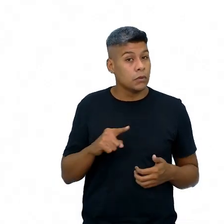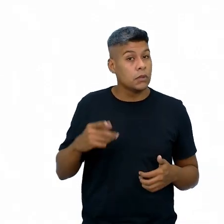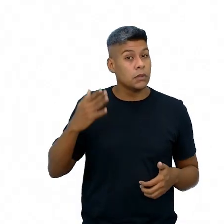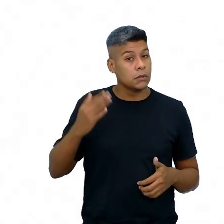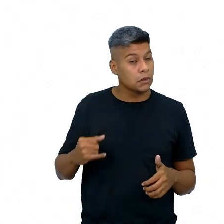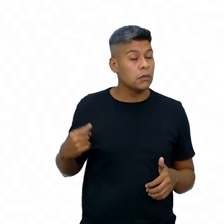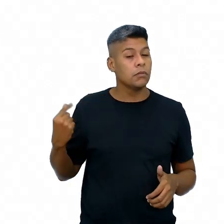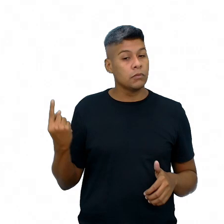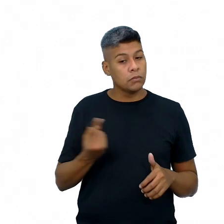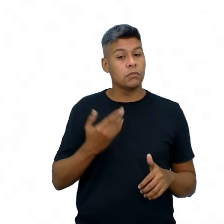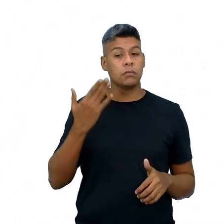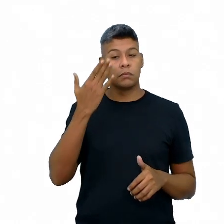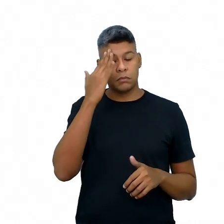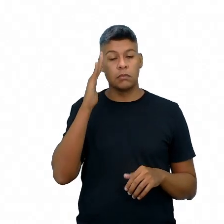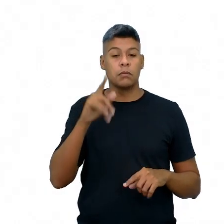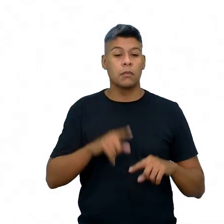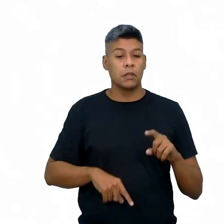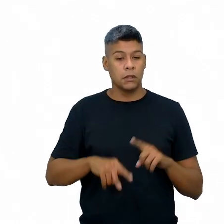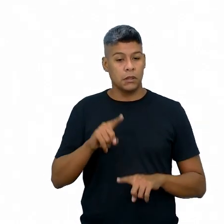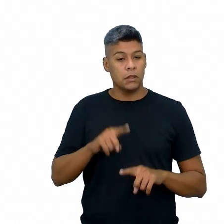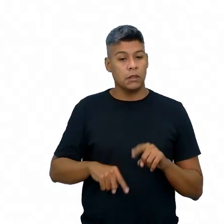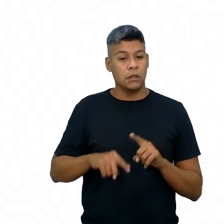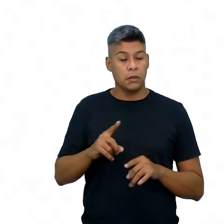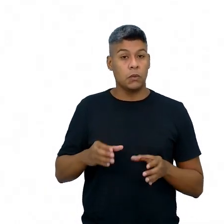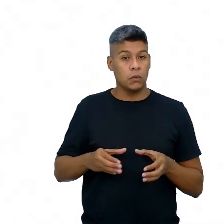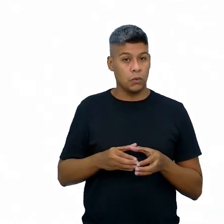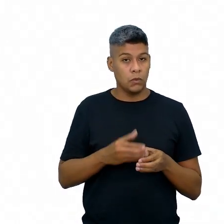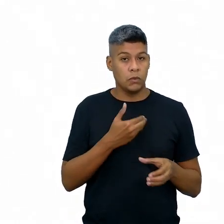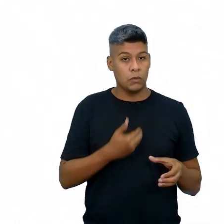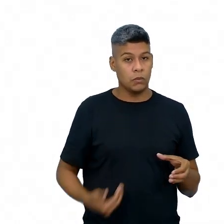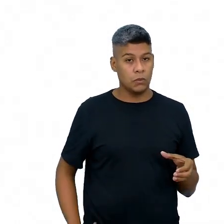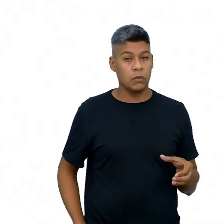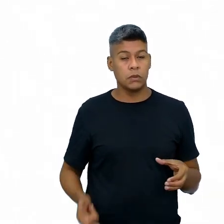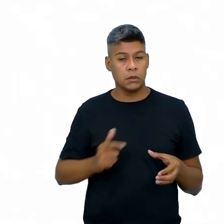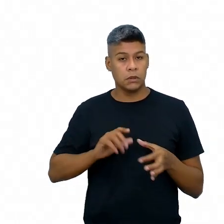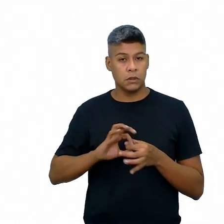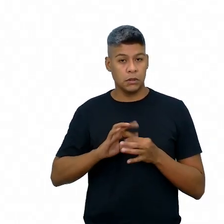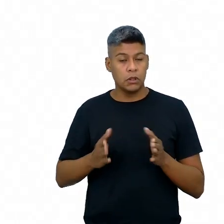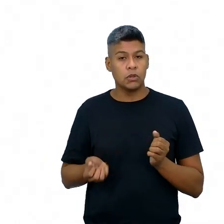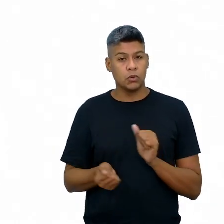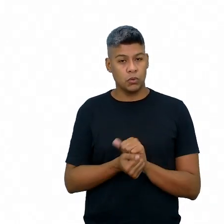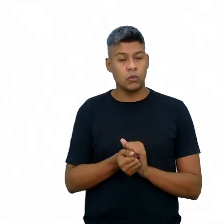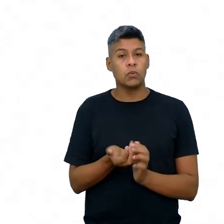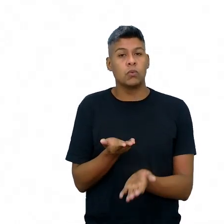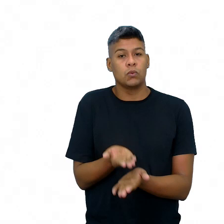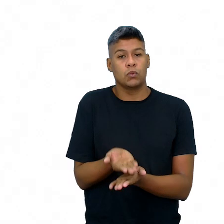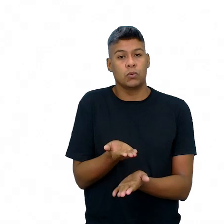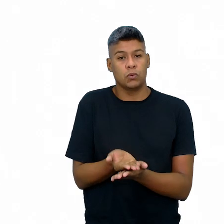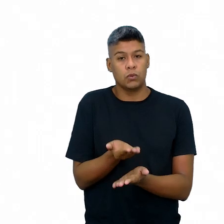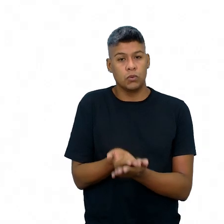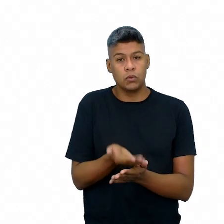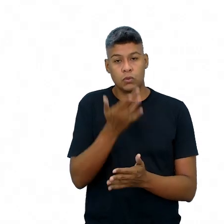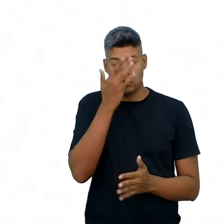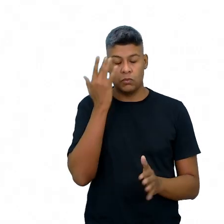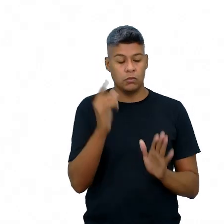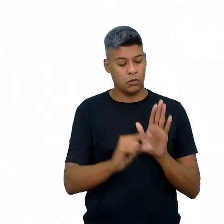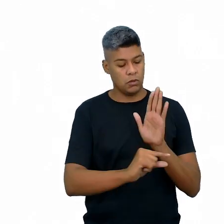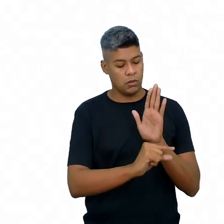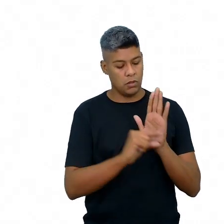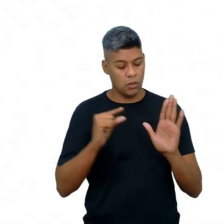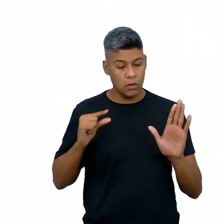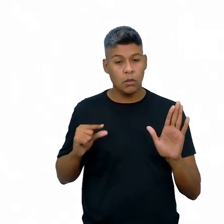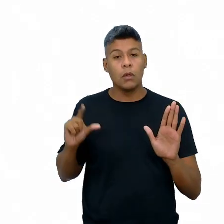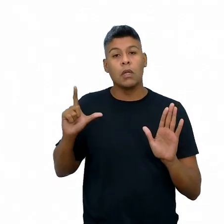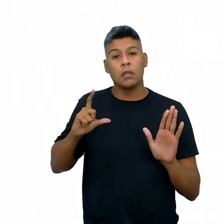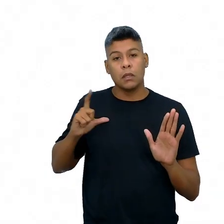nós compreendermos o material que a rede tem à disposição, junto com os estudos, dos autores,